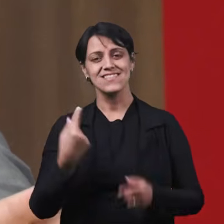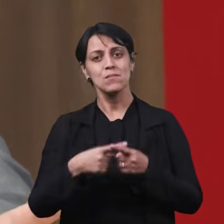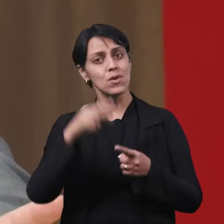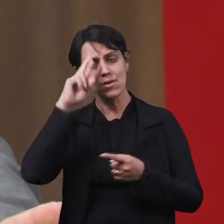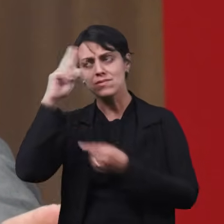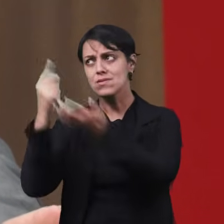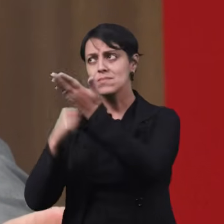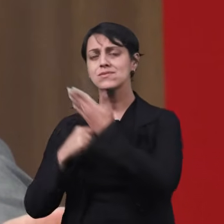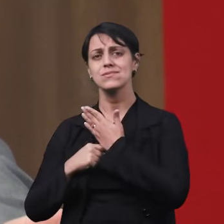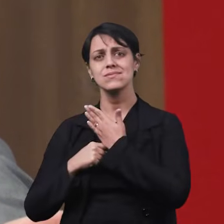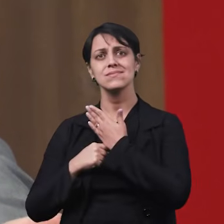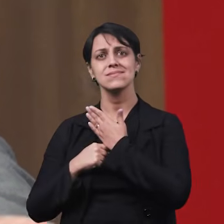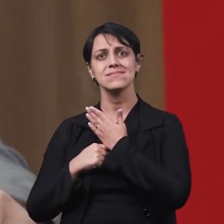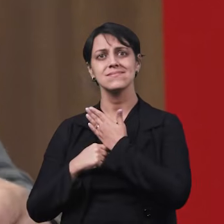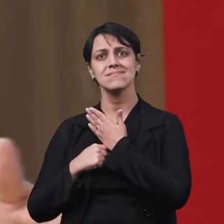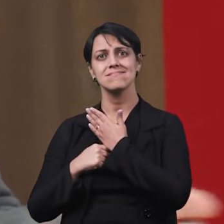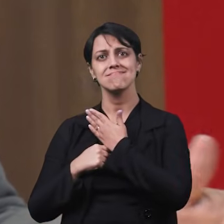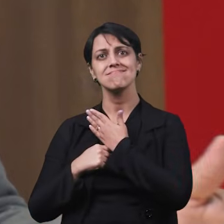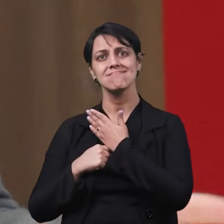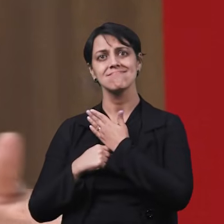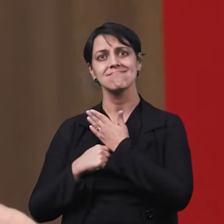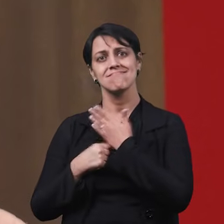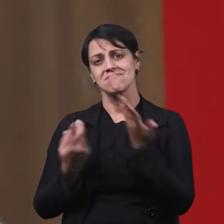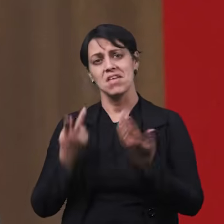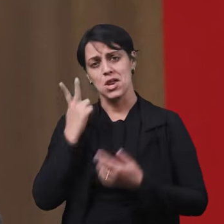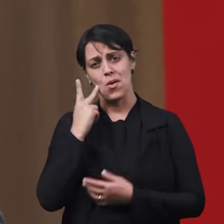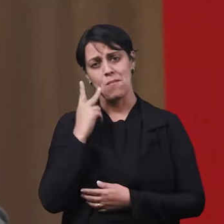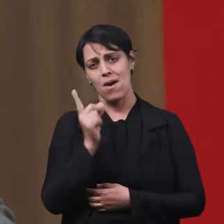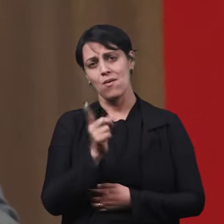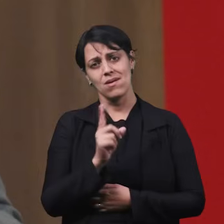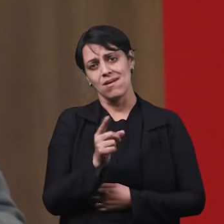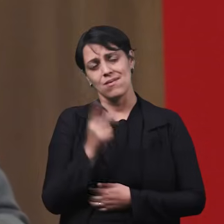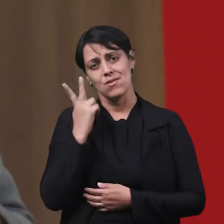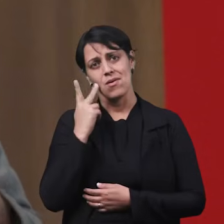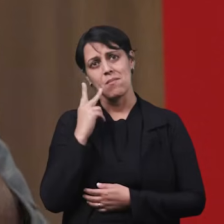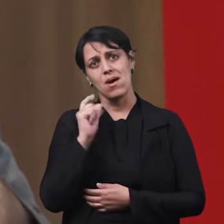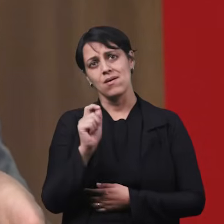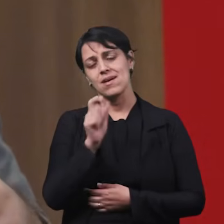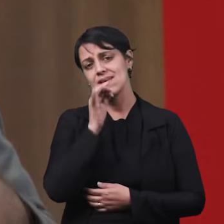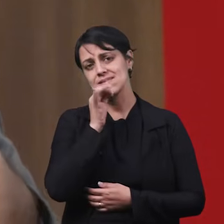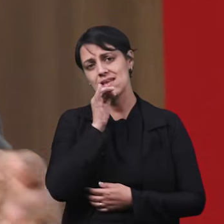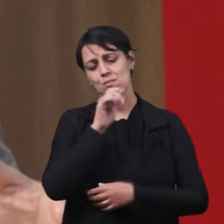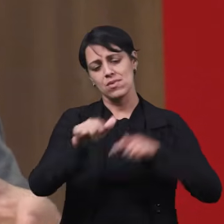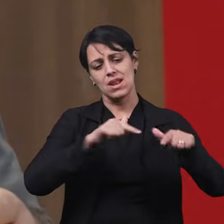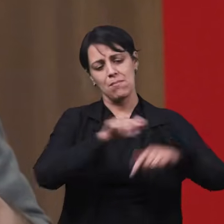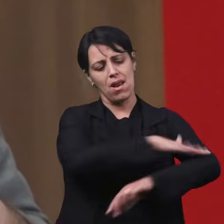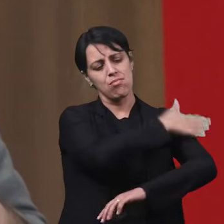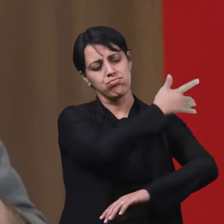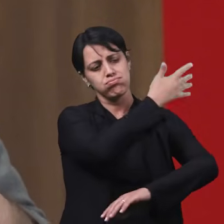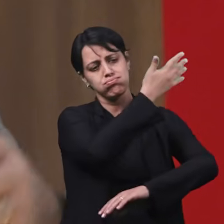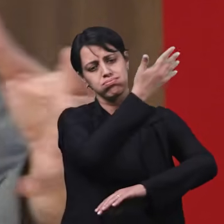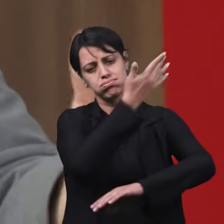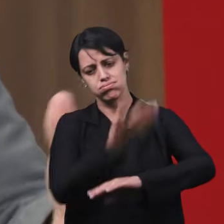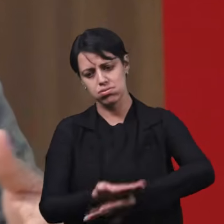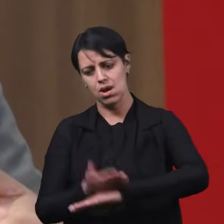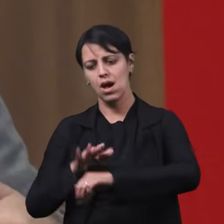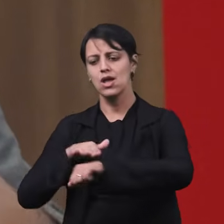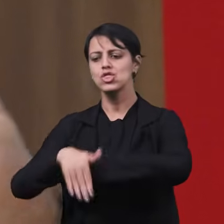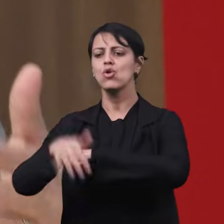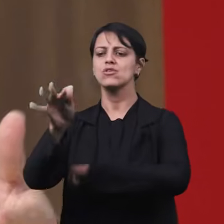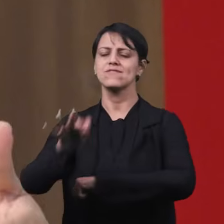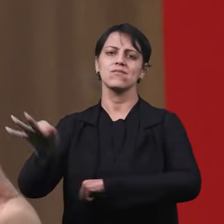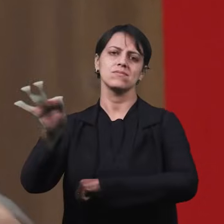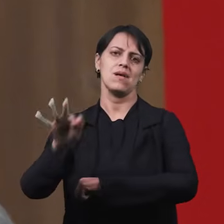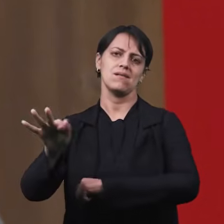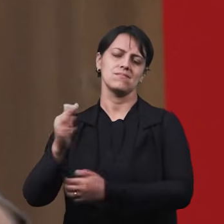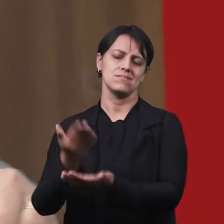era o caminho reto da coisa. Não era natural, né? O natural era você tem que trabalhar o dia inteiro e você vai estudar à noite,